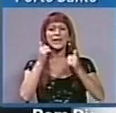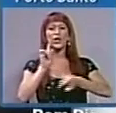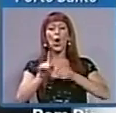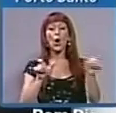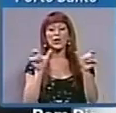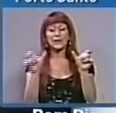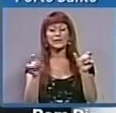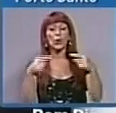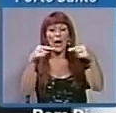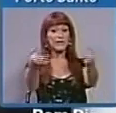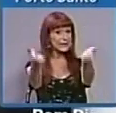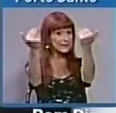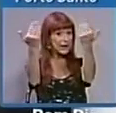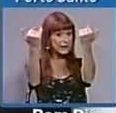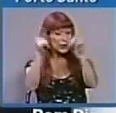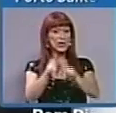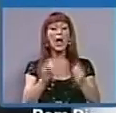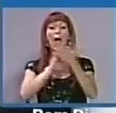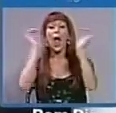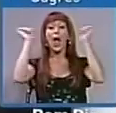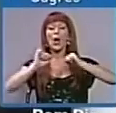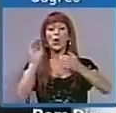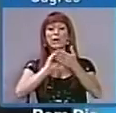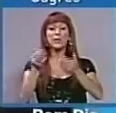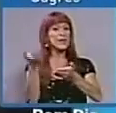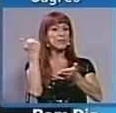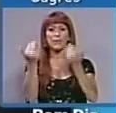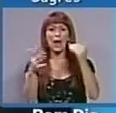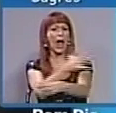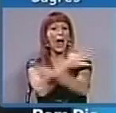é ama de leite sem hífens. O acordo ortográfico